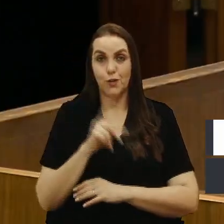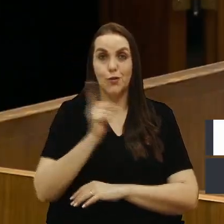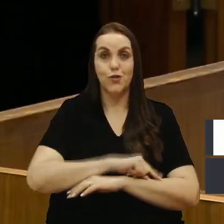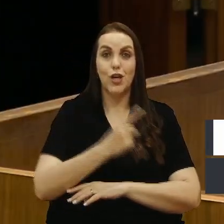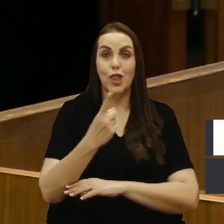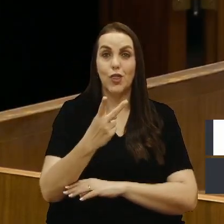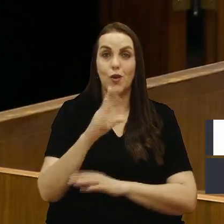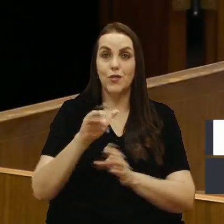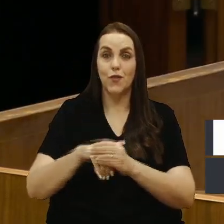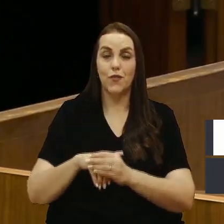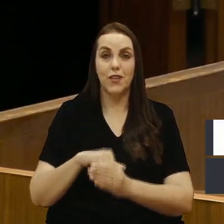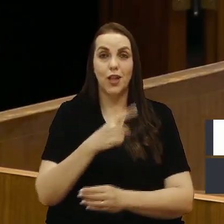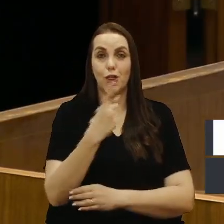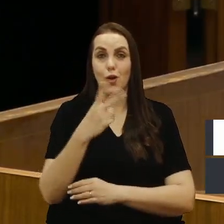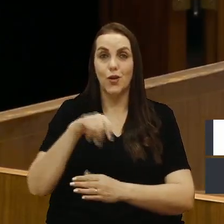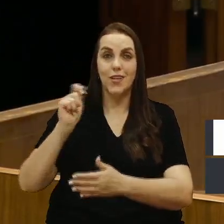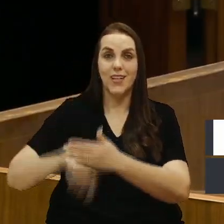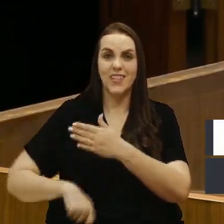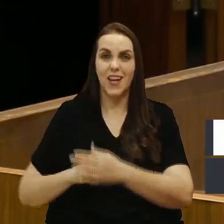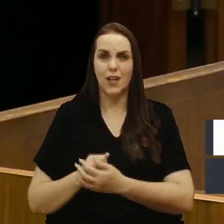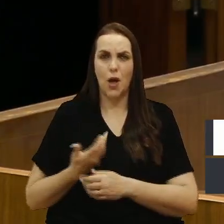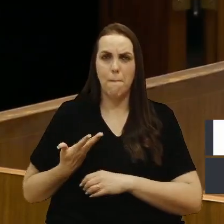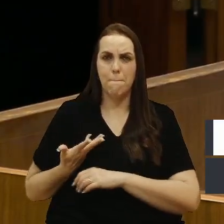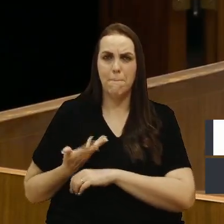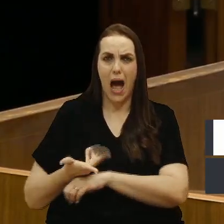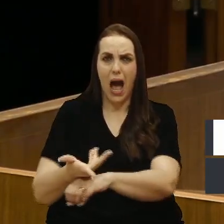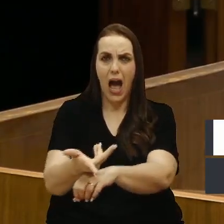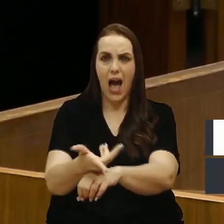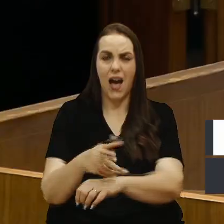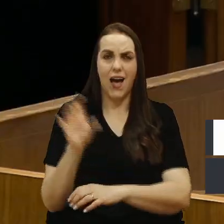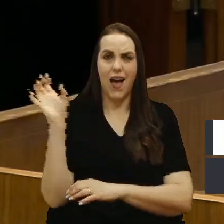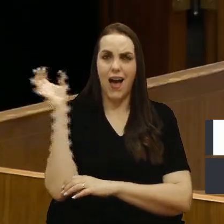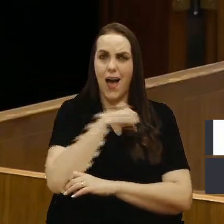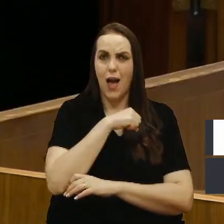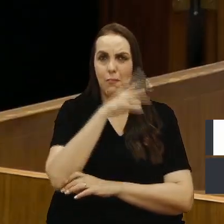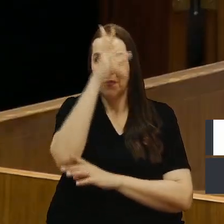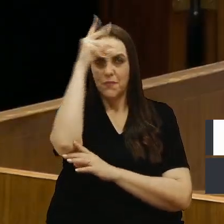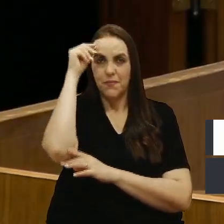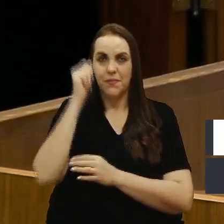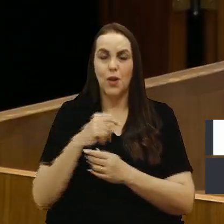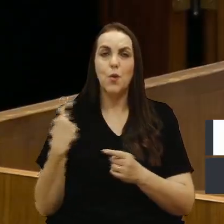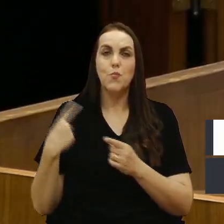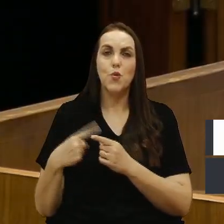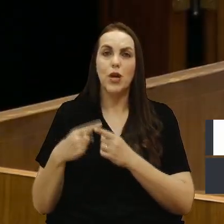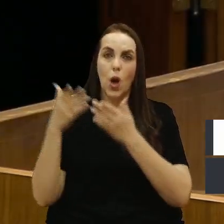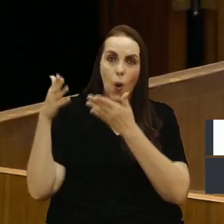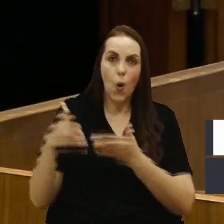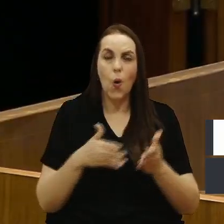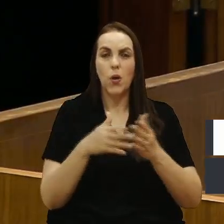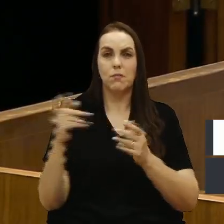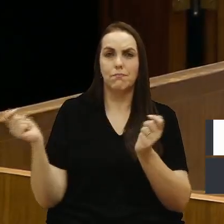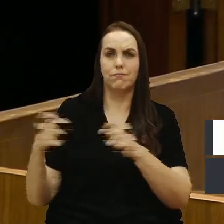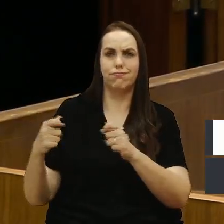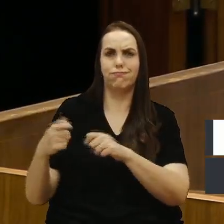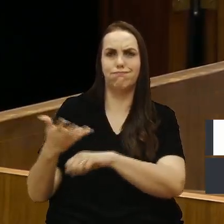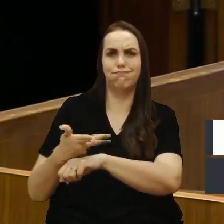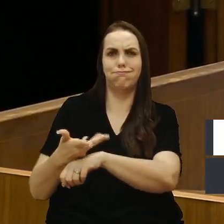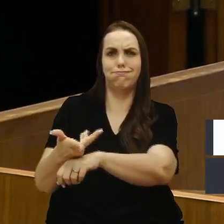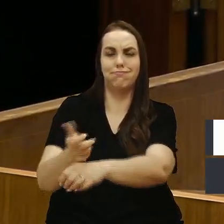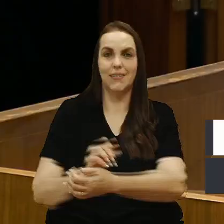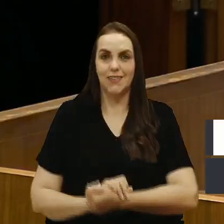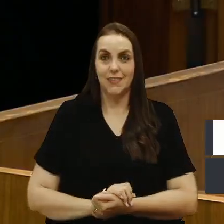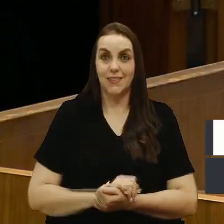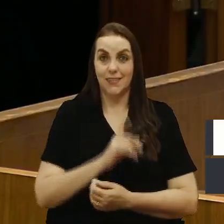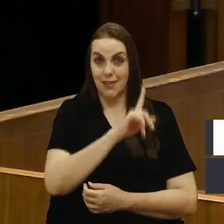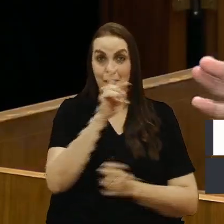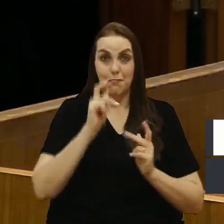dia 12 foi assinado. Como que anda rápido quando é para o executivo? Por que que aí tem uma outra eficiência? Contribuinte, o aumento